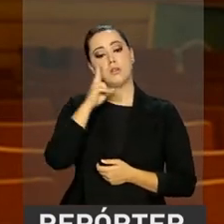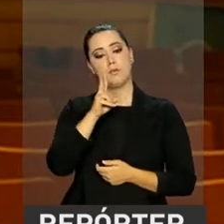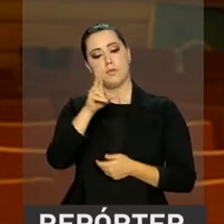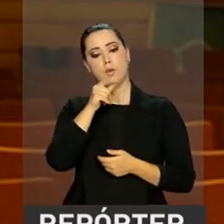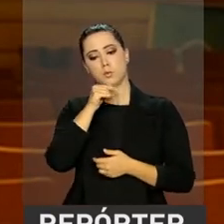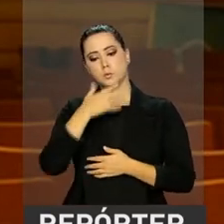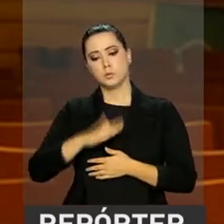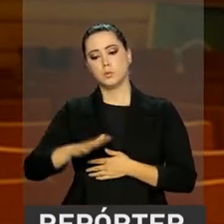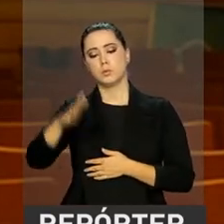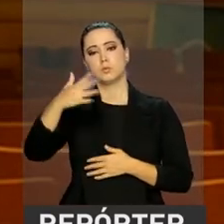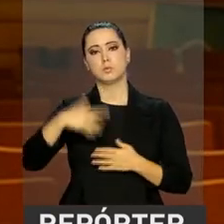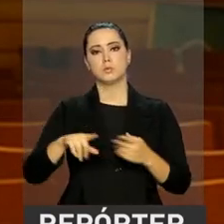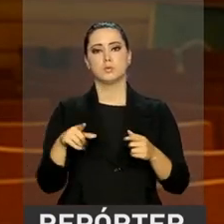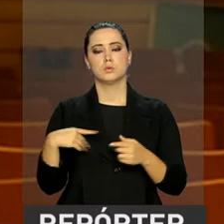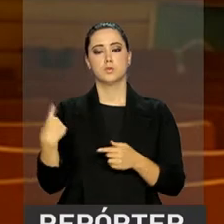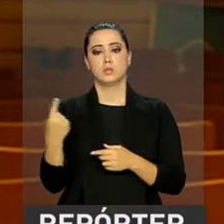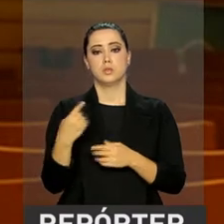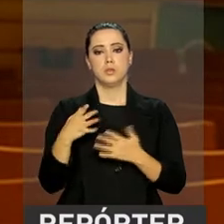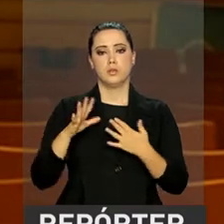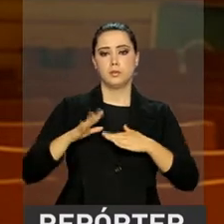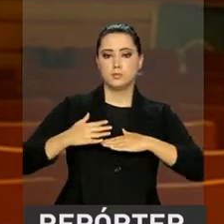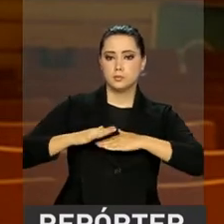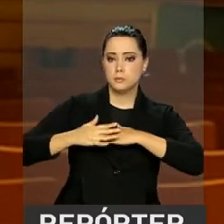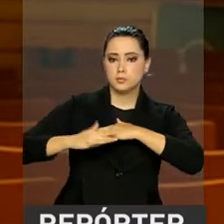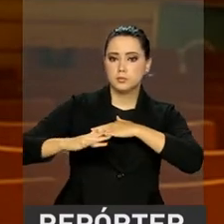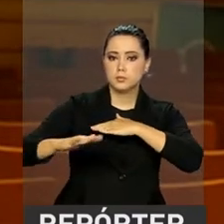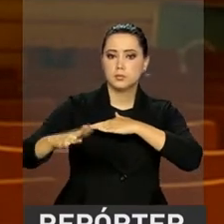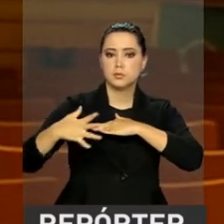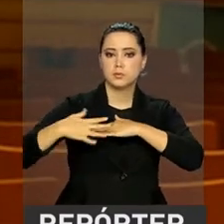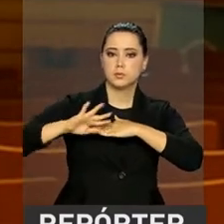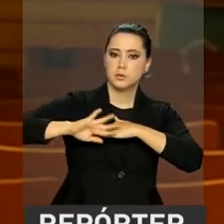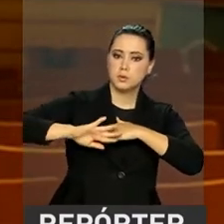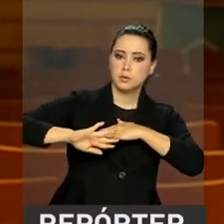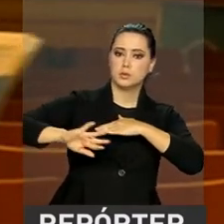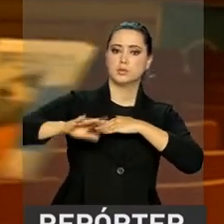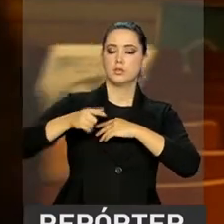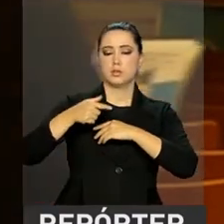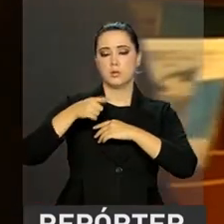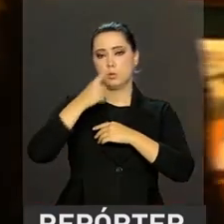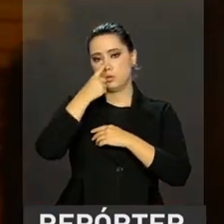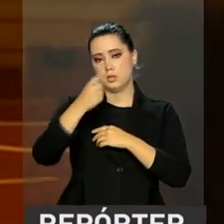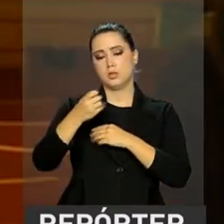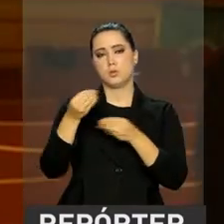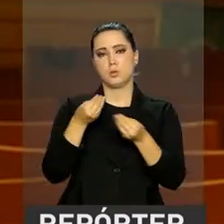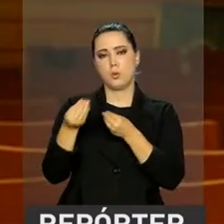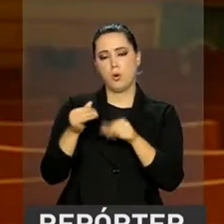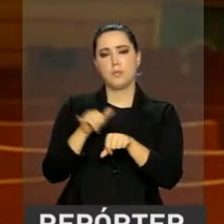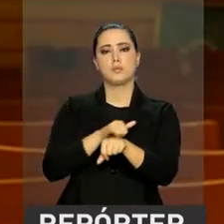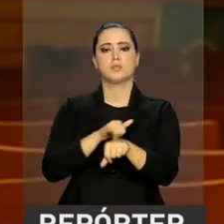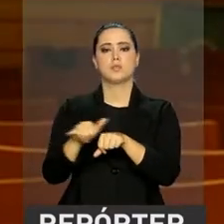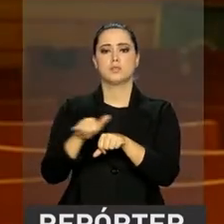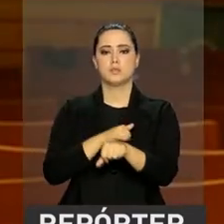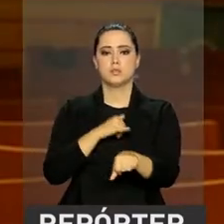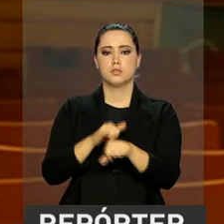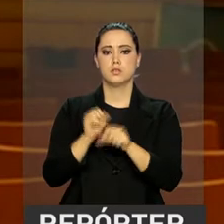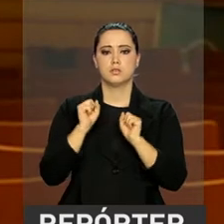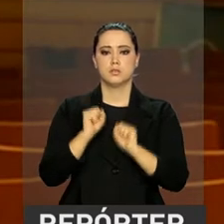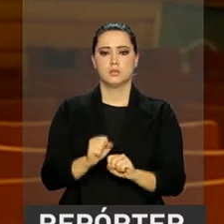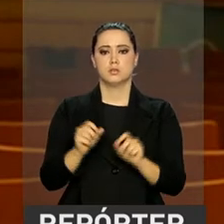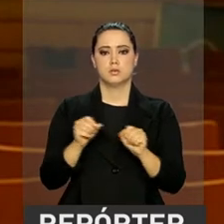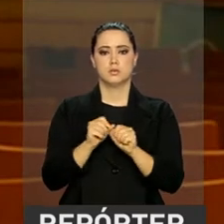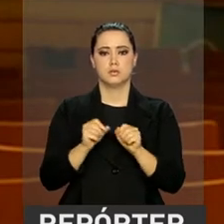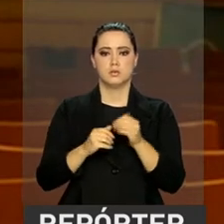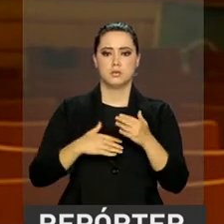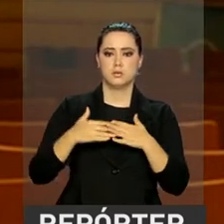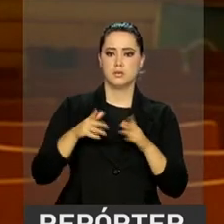mar para o continente, que é de onde vem o lixo, né, para que a gente possa ter uma estratégia mais forte para poder realmente fazer alguma coisa